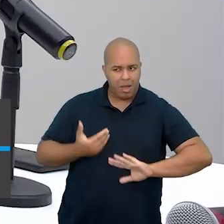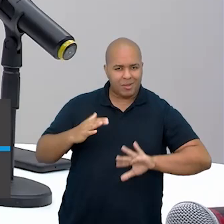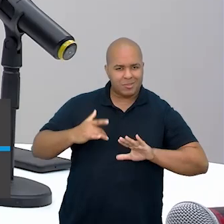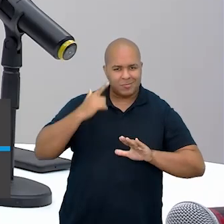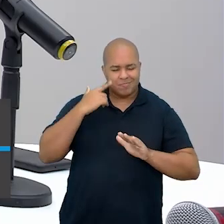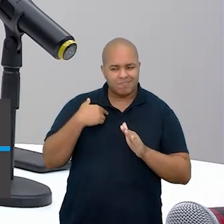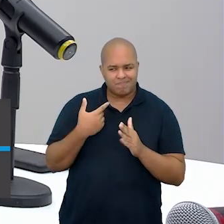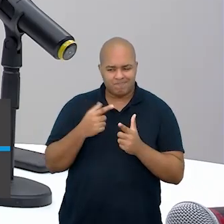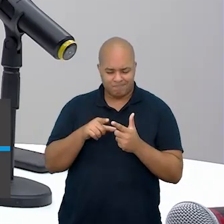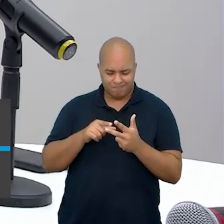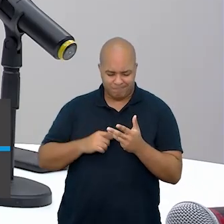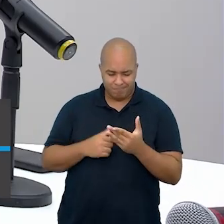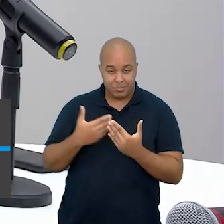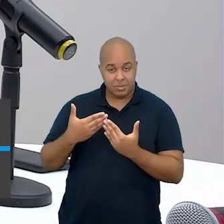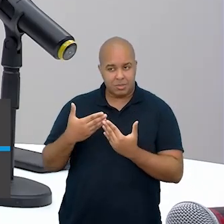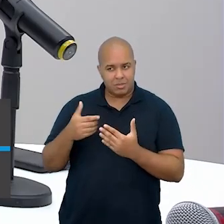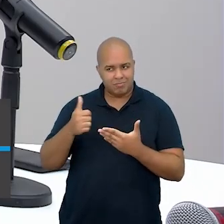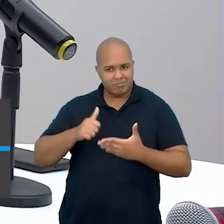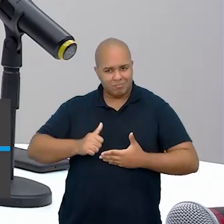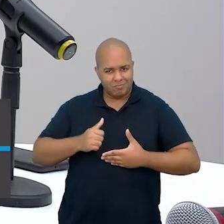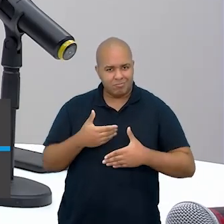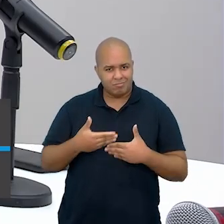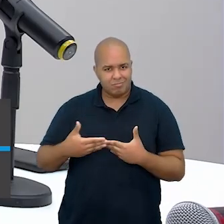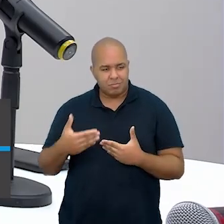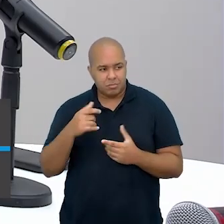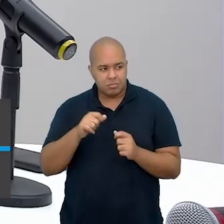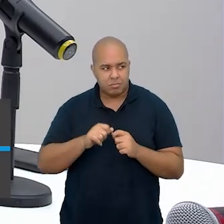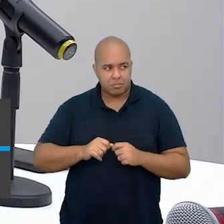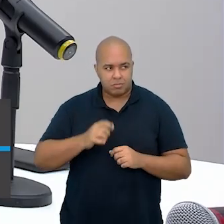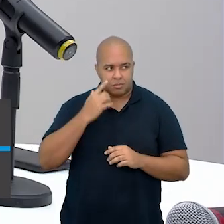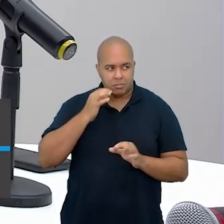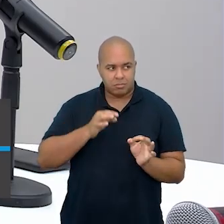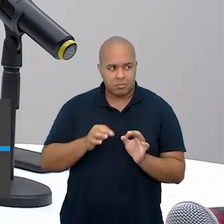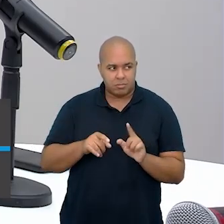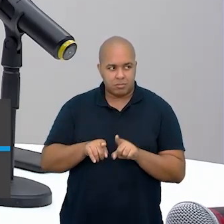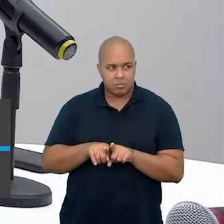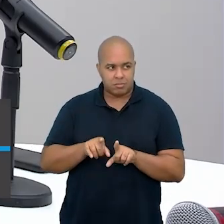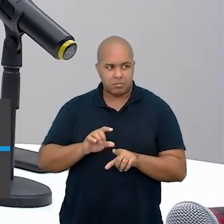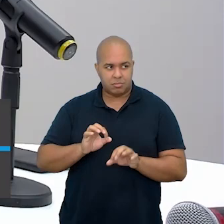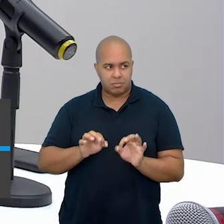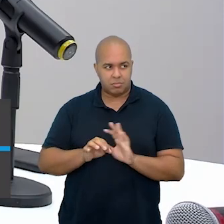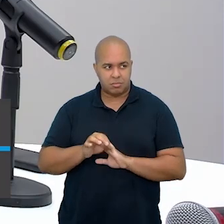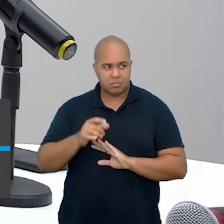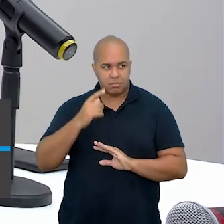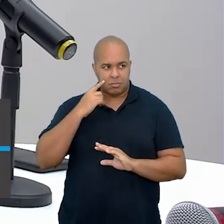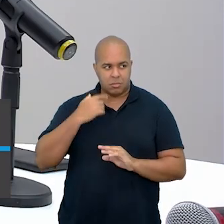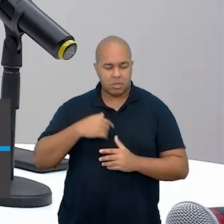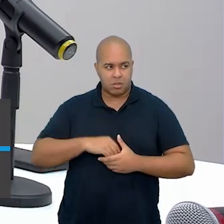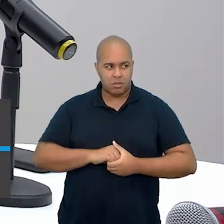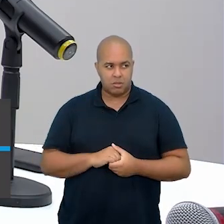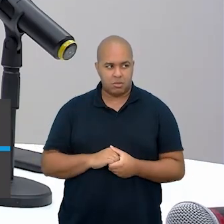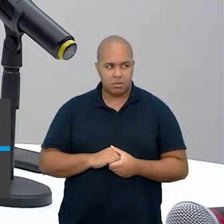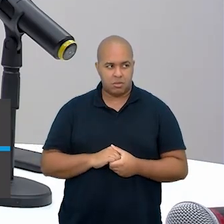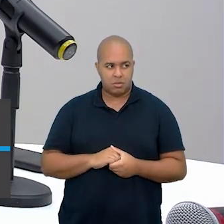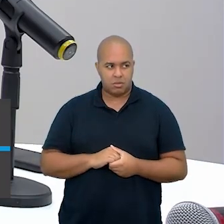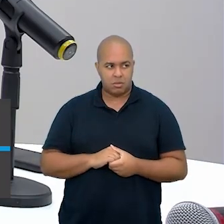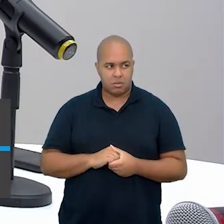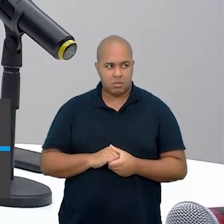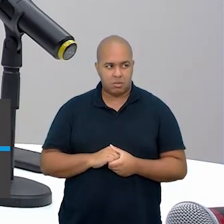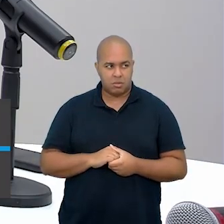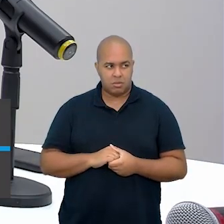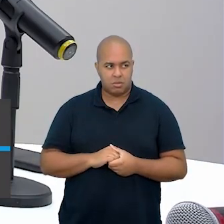aí das avaliações diagnósticas, né? E é muito importante a escolha desses problemas, desses